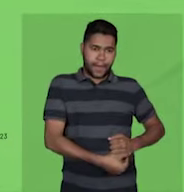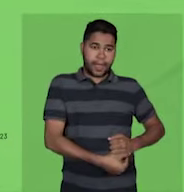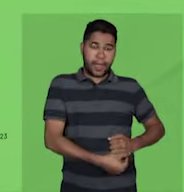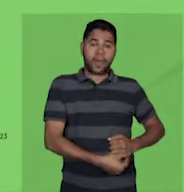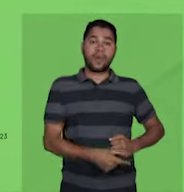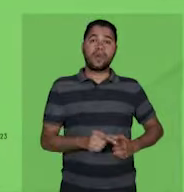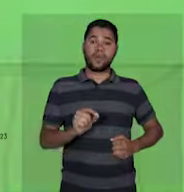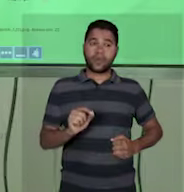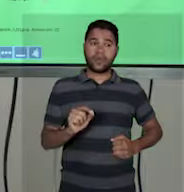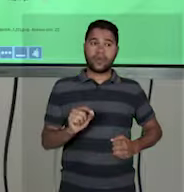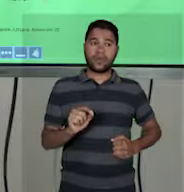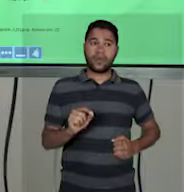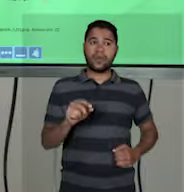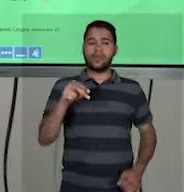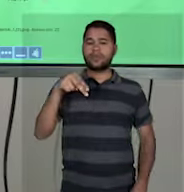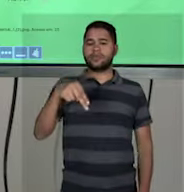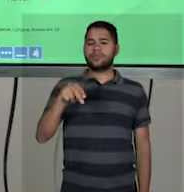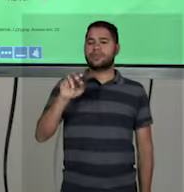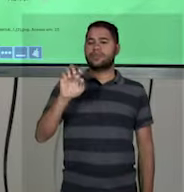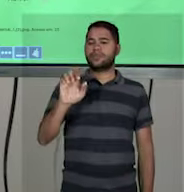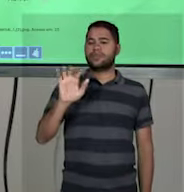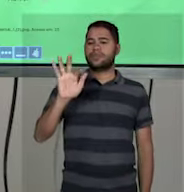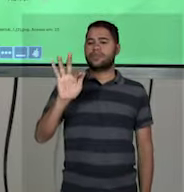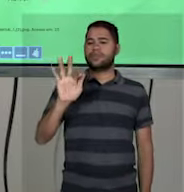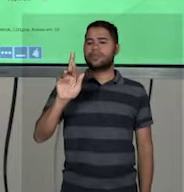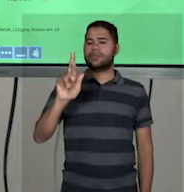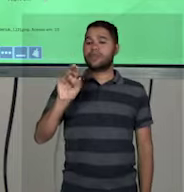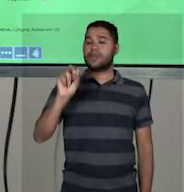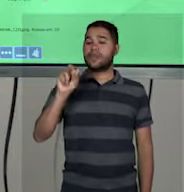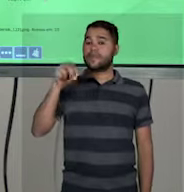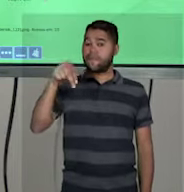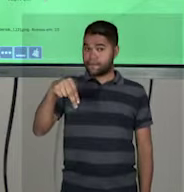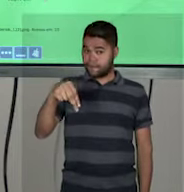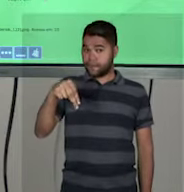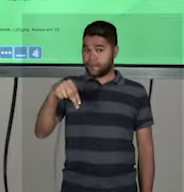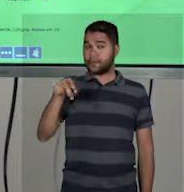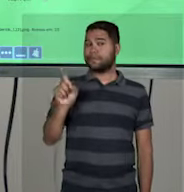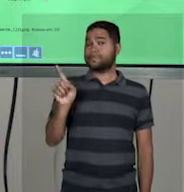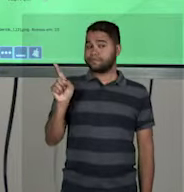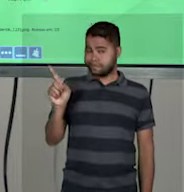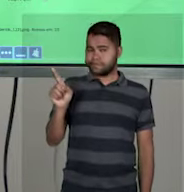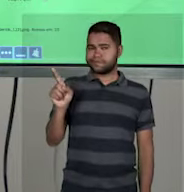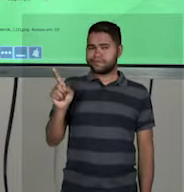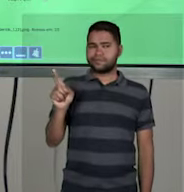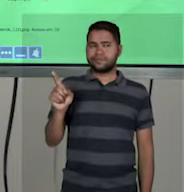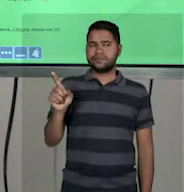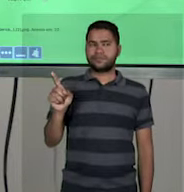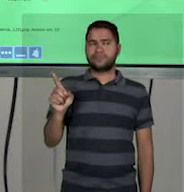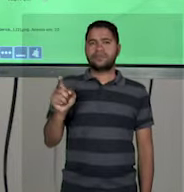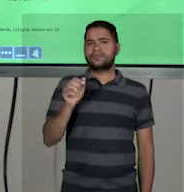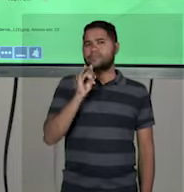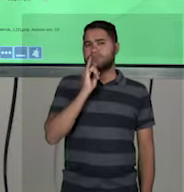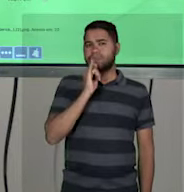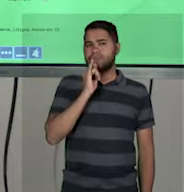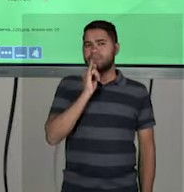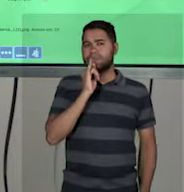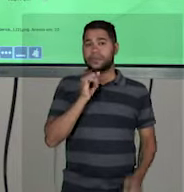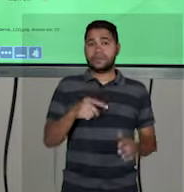de néfron. Então, aqueles gominhos que formam o